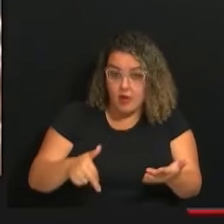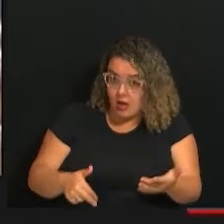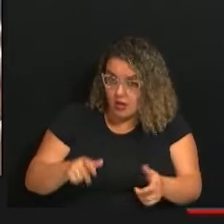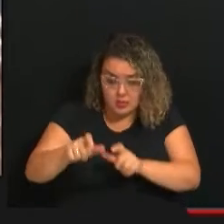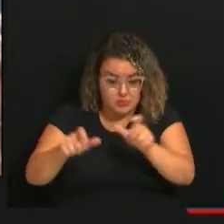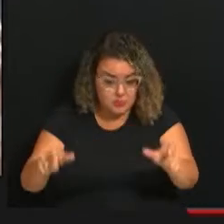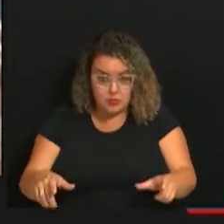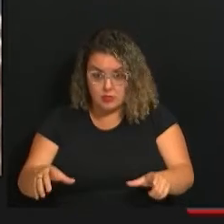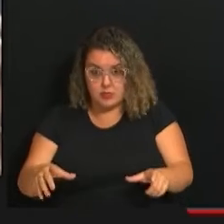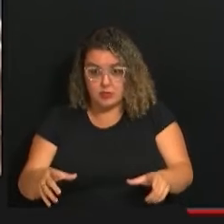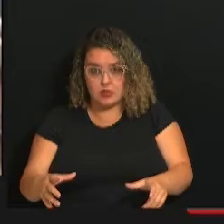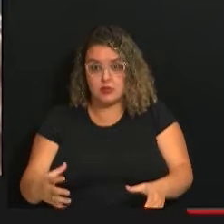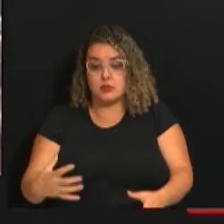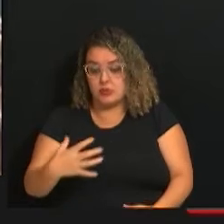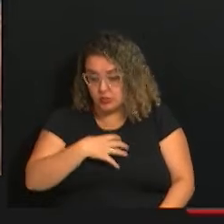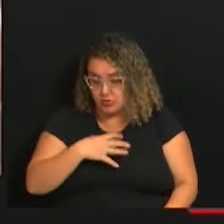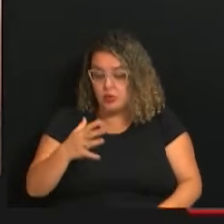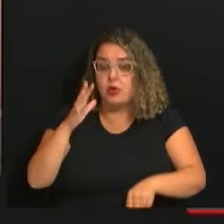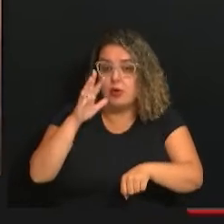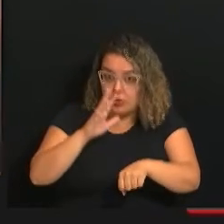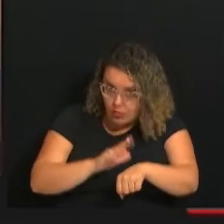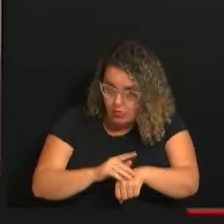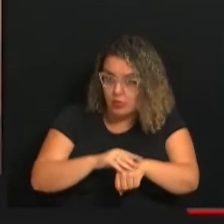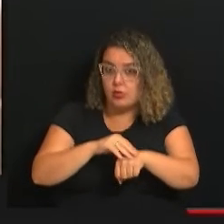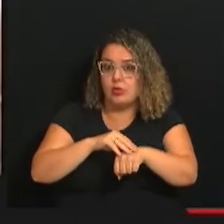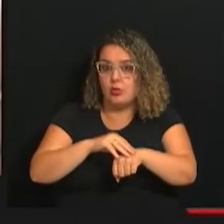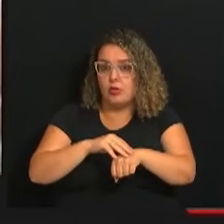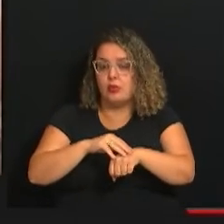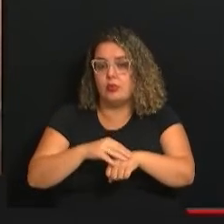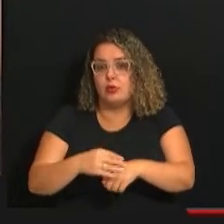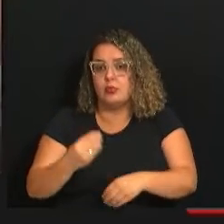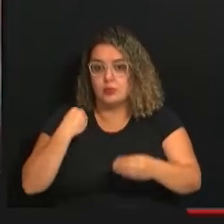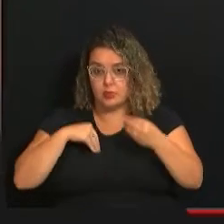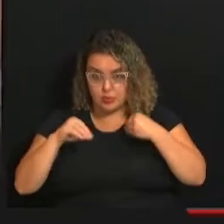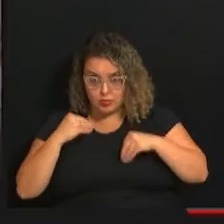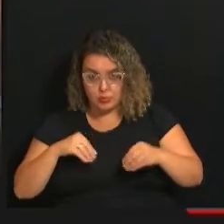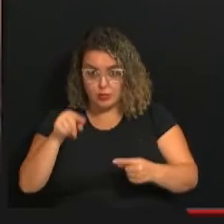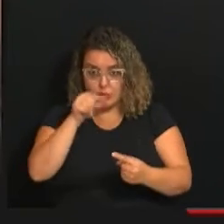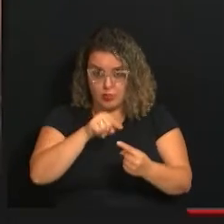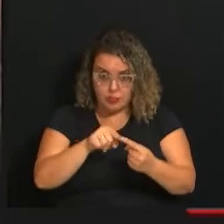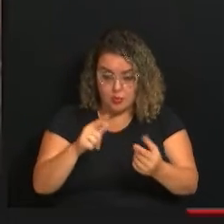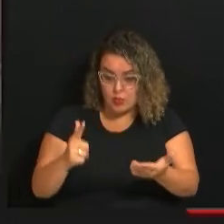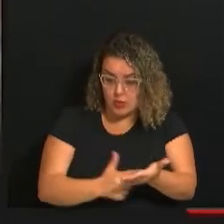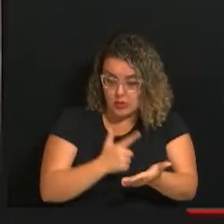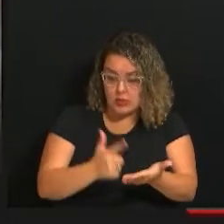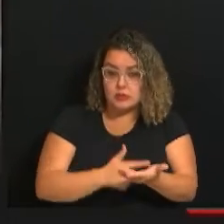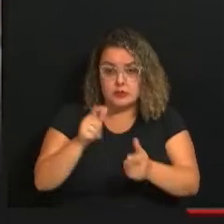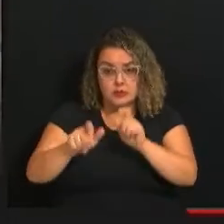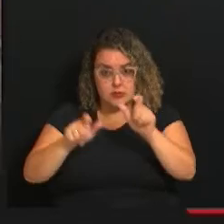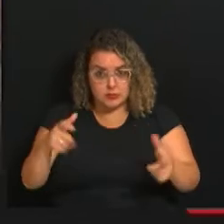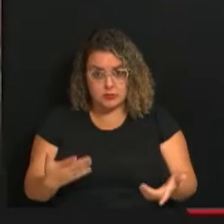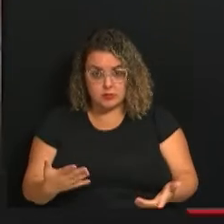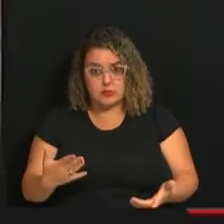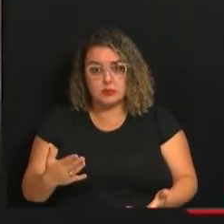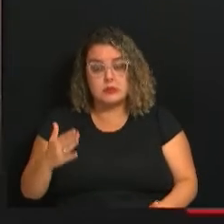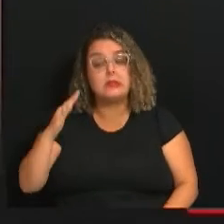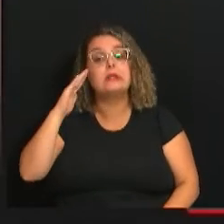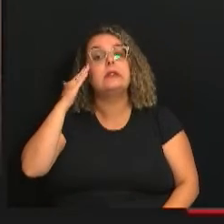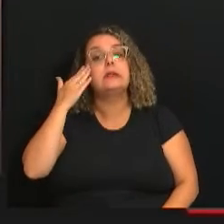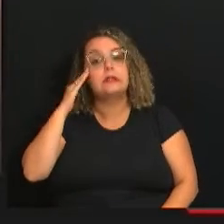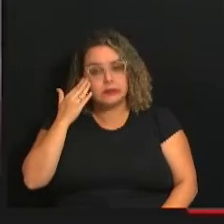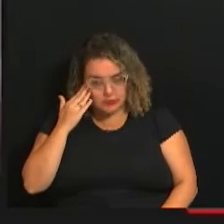barata. Qualquer trocado, ela fica. Ela não tem muitos pudores, não. E a